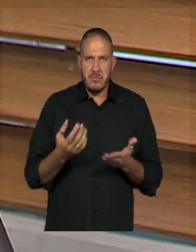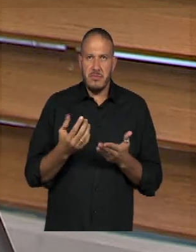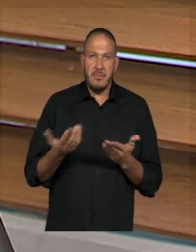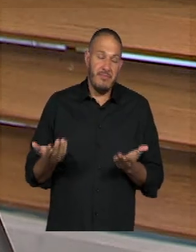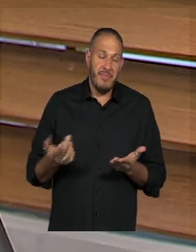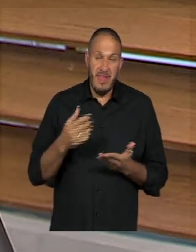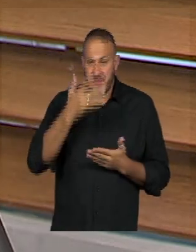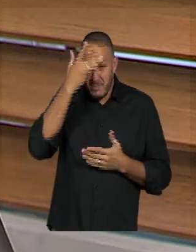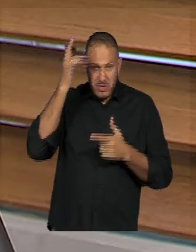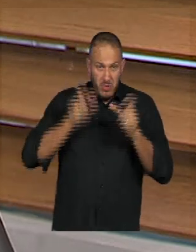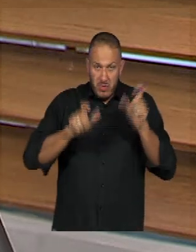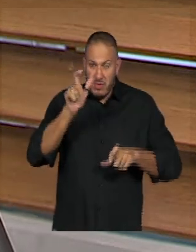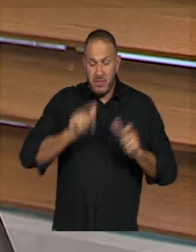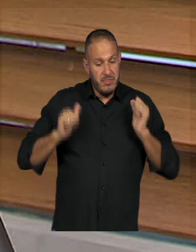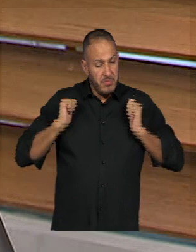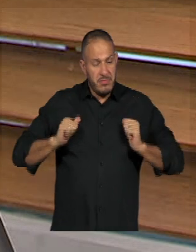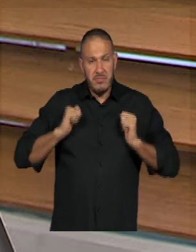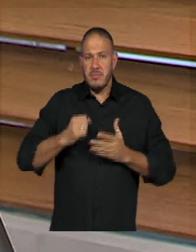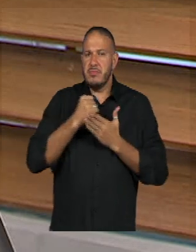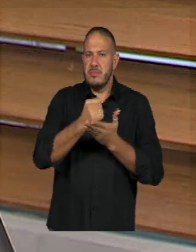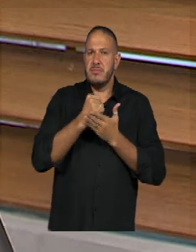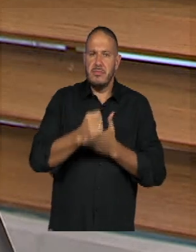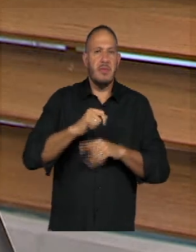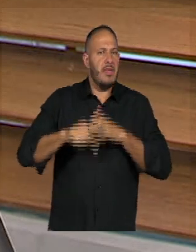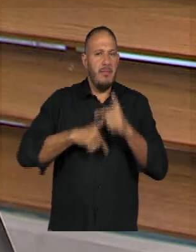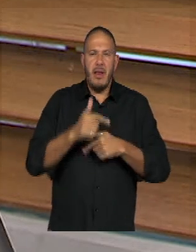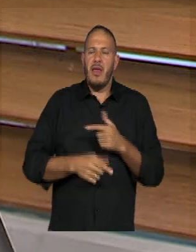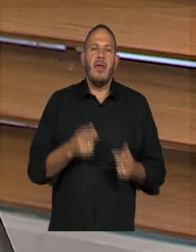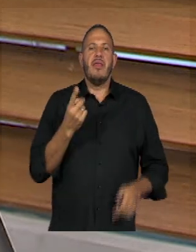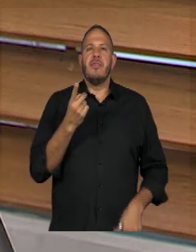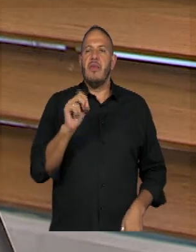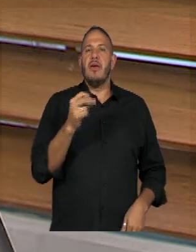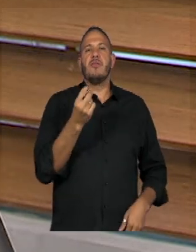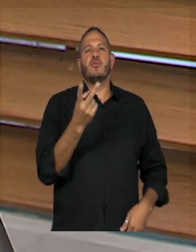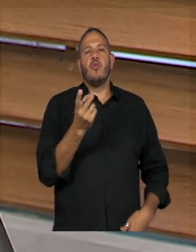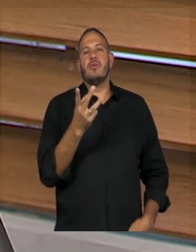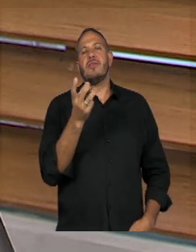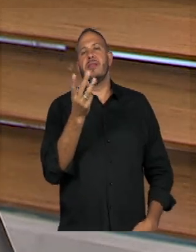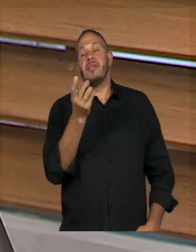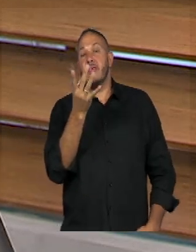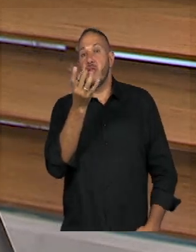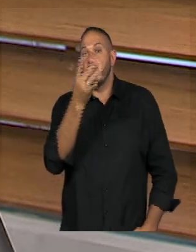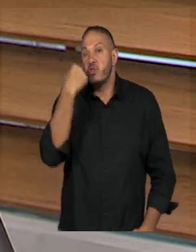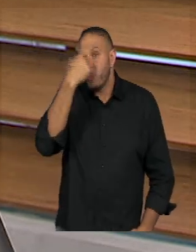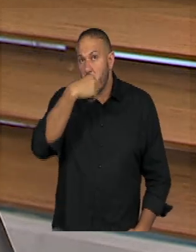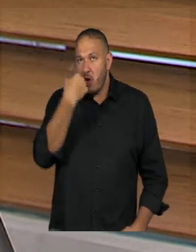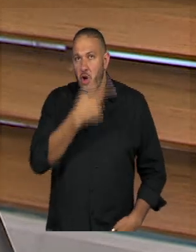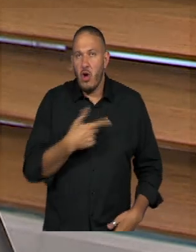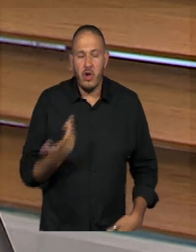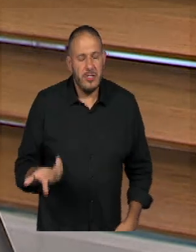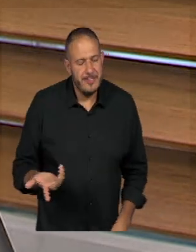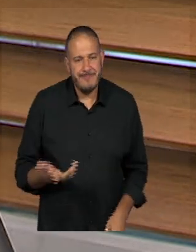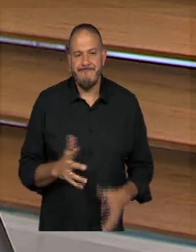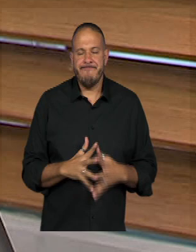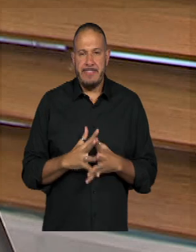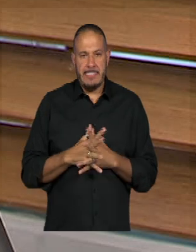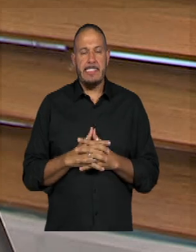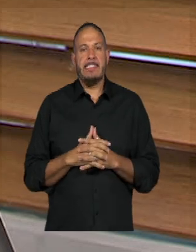Esses entregadores passaram a trabalhar 10, 12, 13, 14 horas. Sim. Então, Roberto,